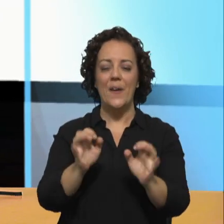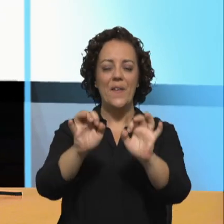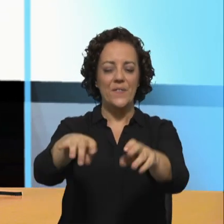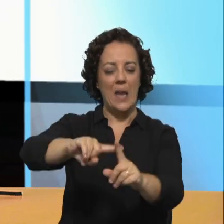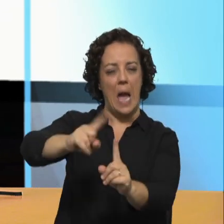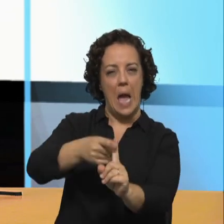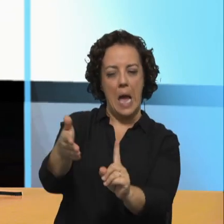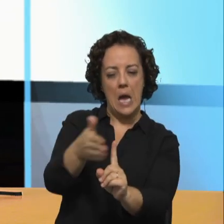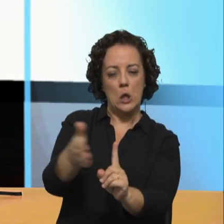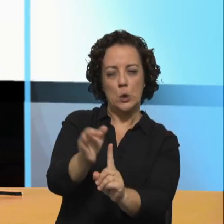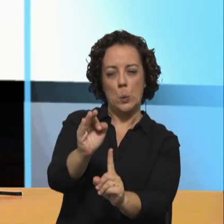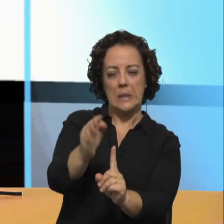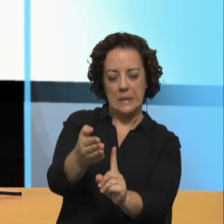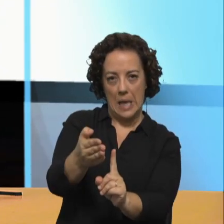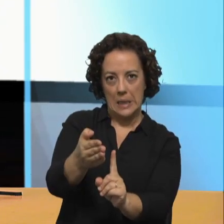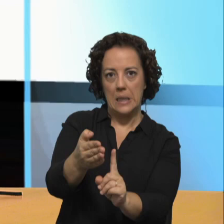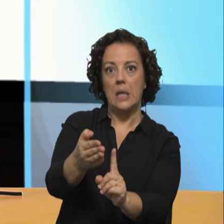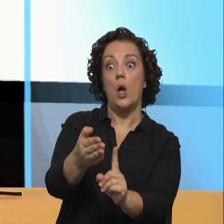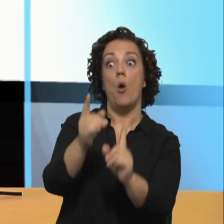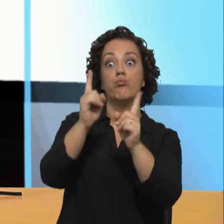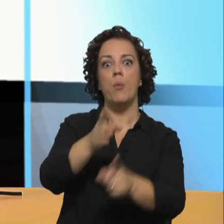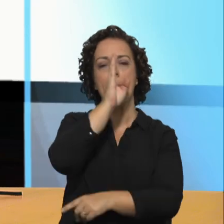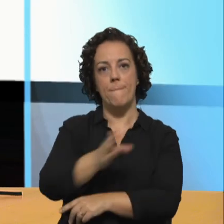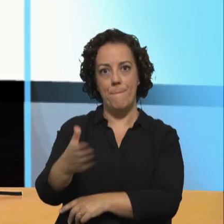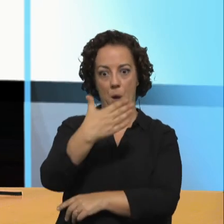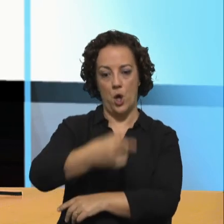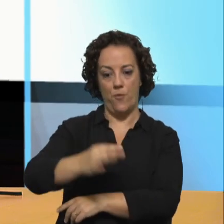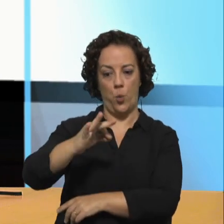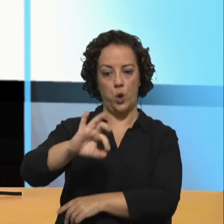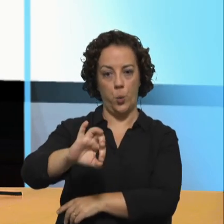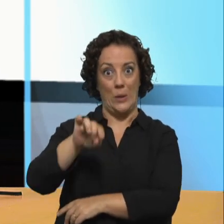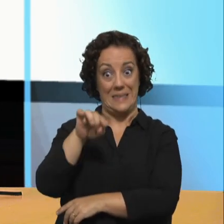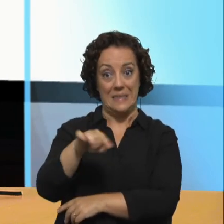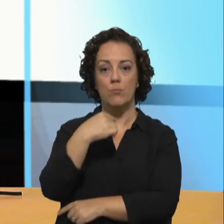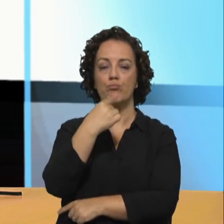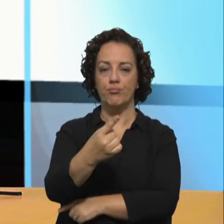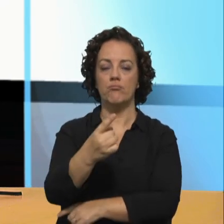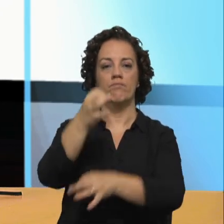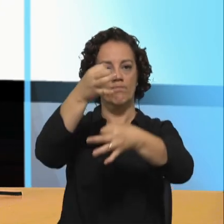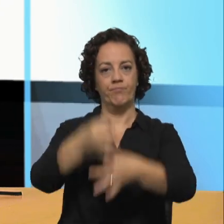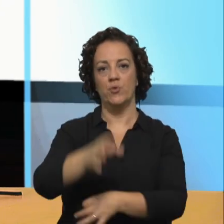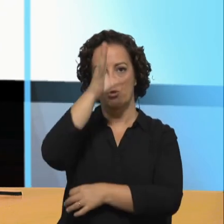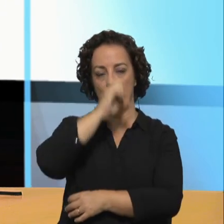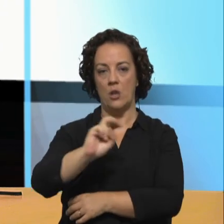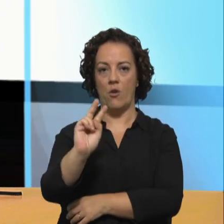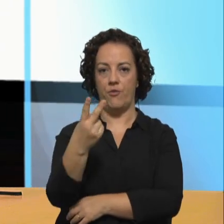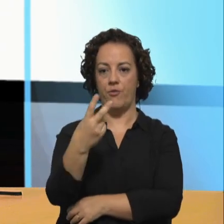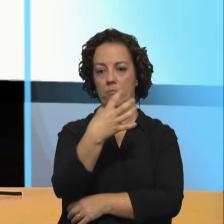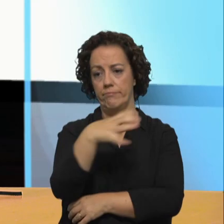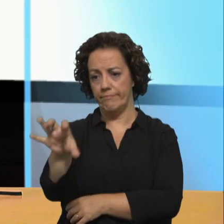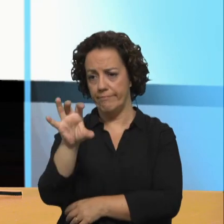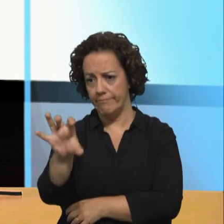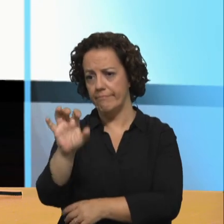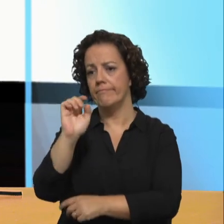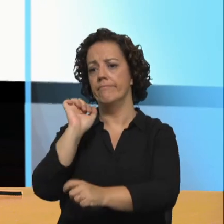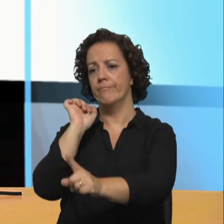47 e implementada em 1948, define então a criação de 2 Estados, um Estado para os árabes, que é